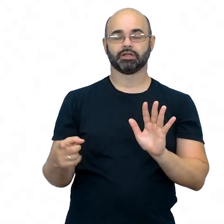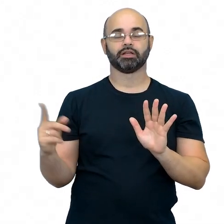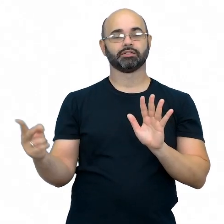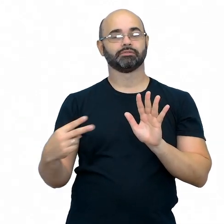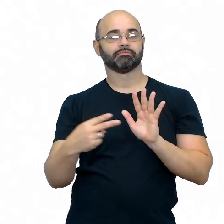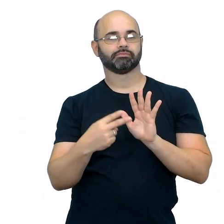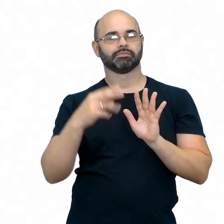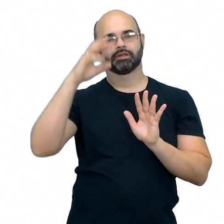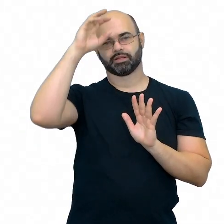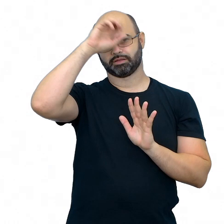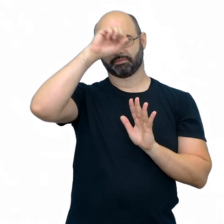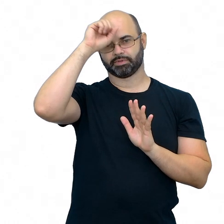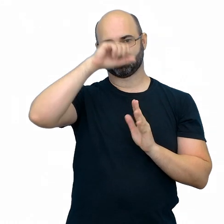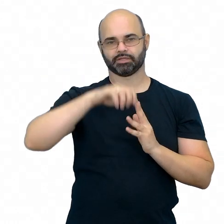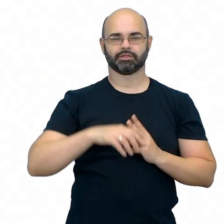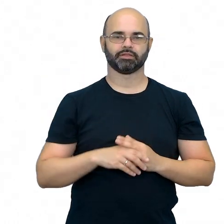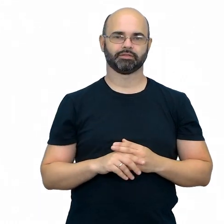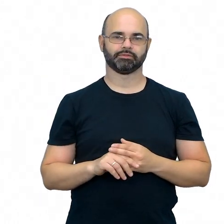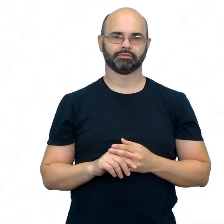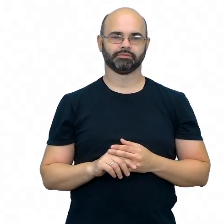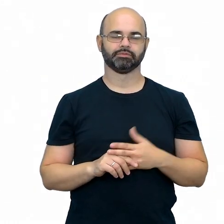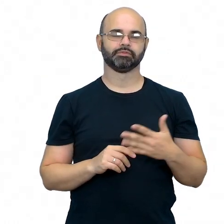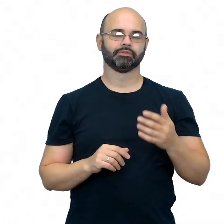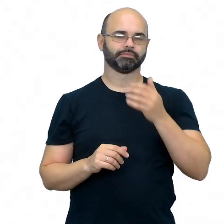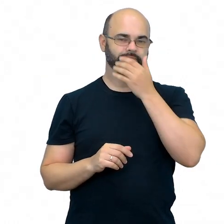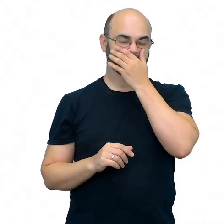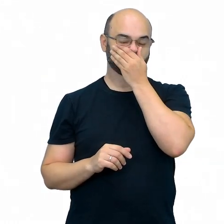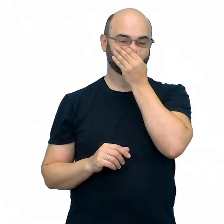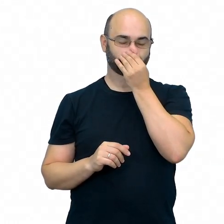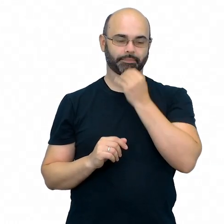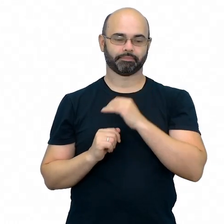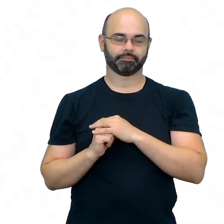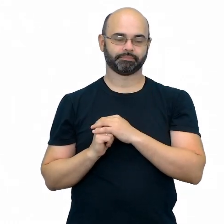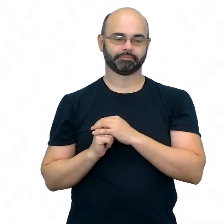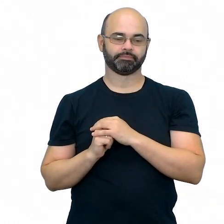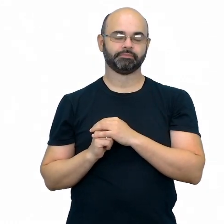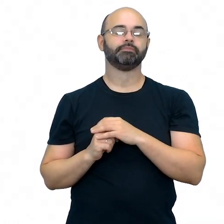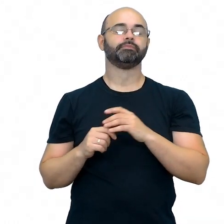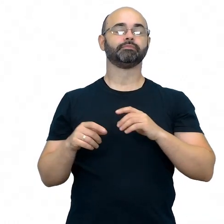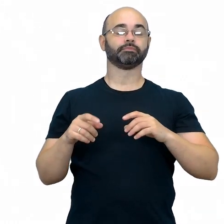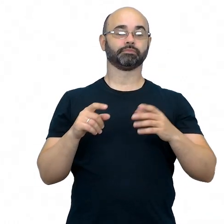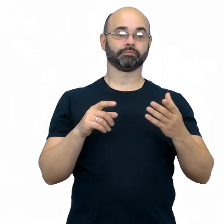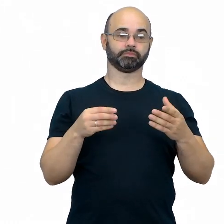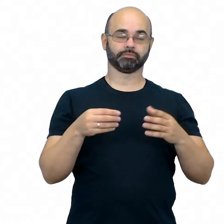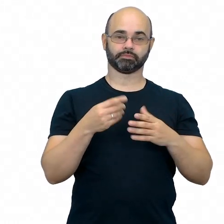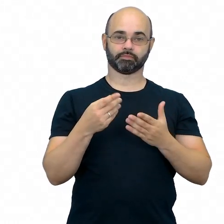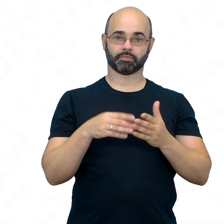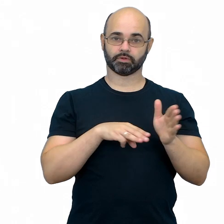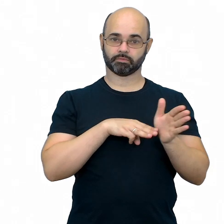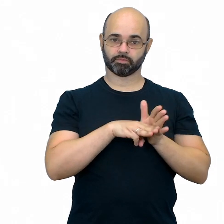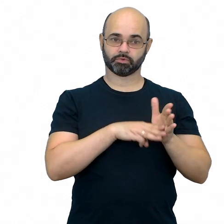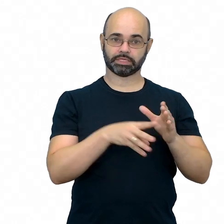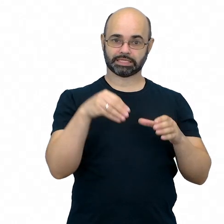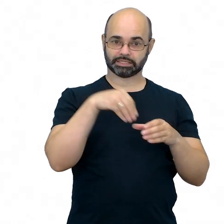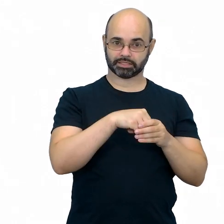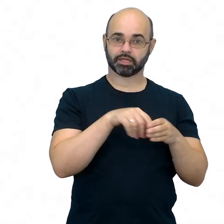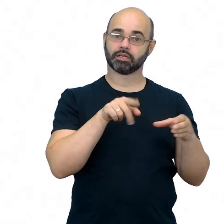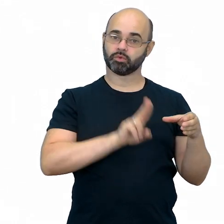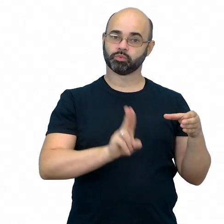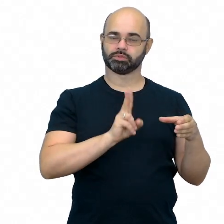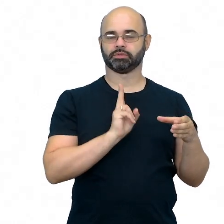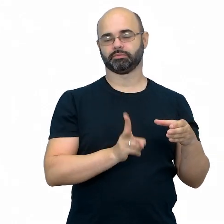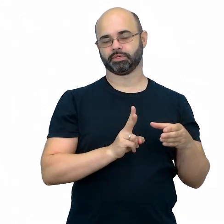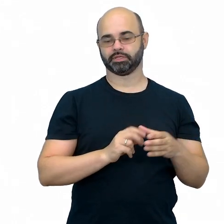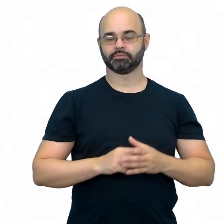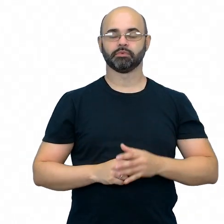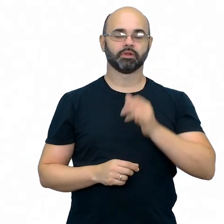nós podemos utilizar as ideias ou pressupostos que estão ali dentro das metodologias ativas. Um dos exemplos